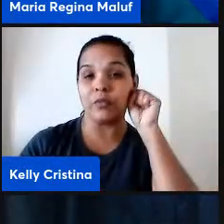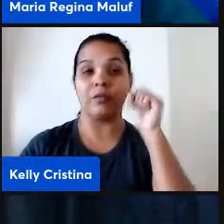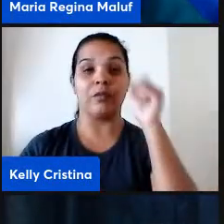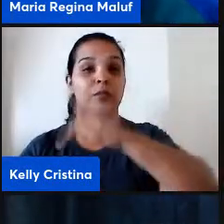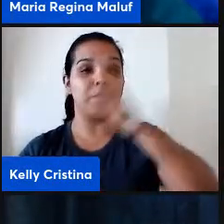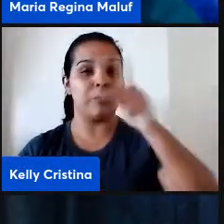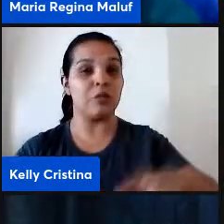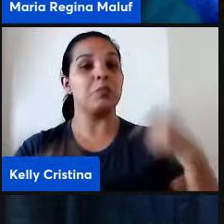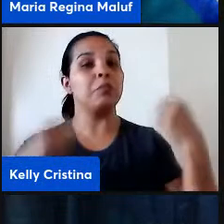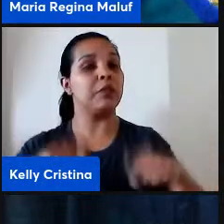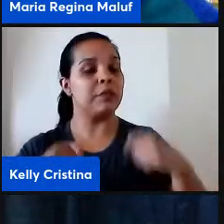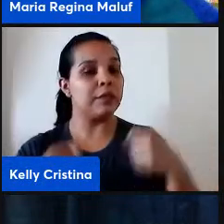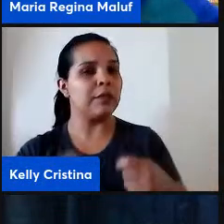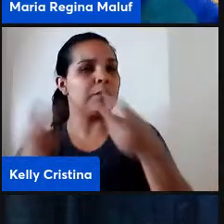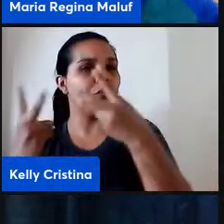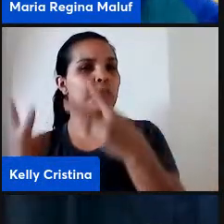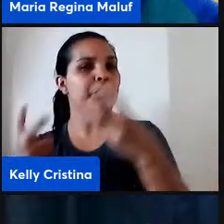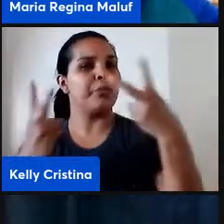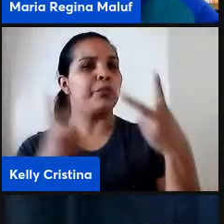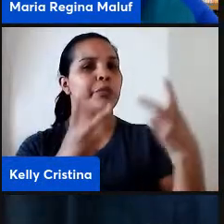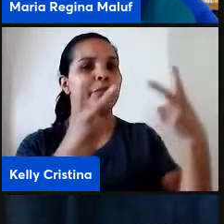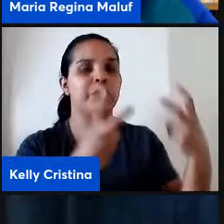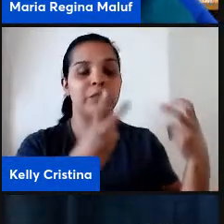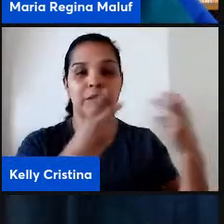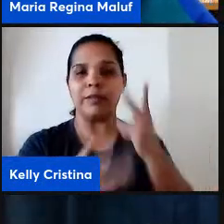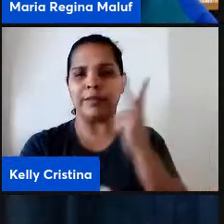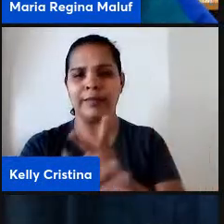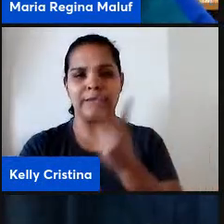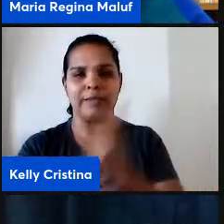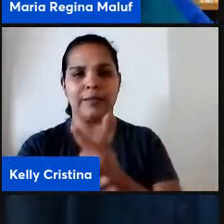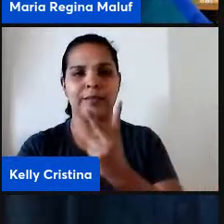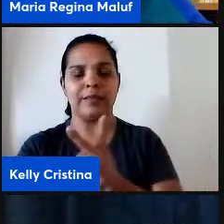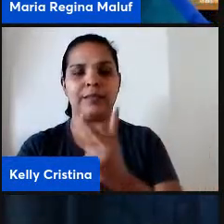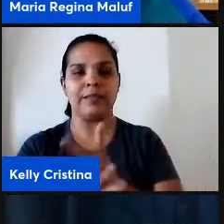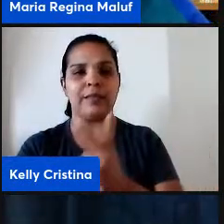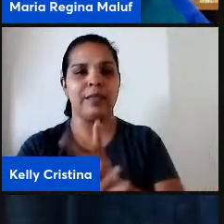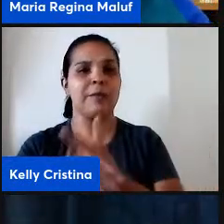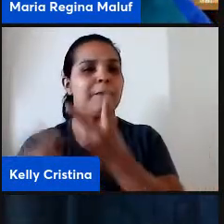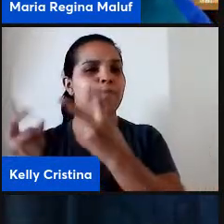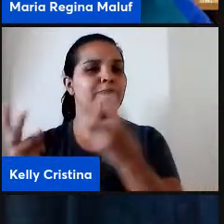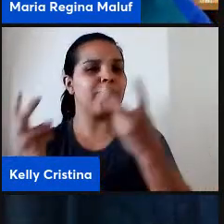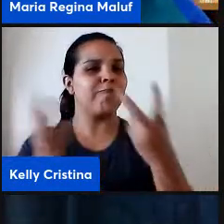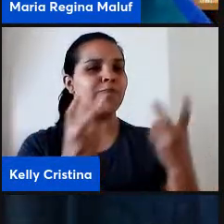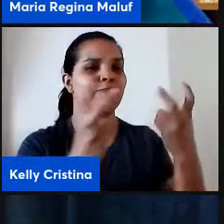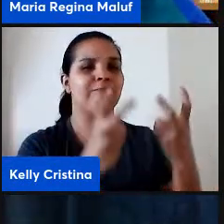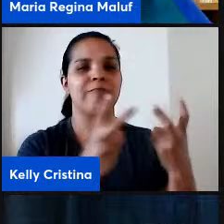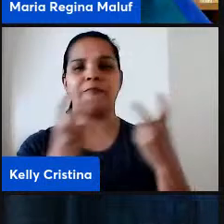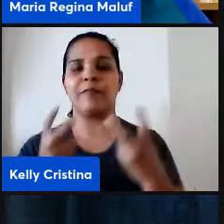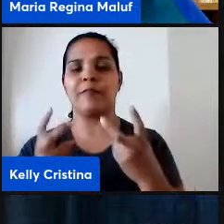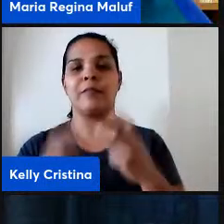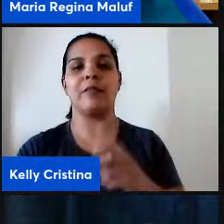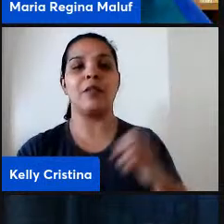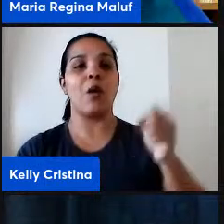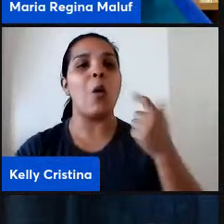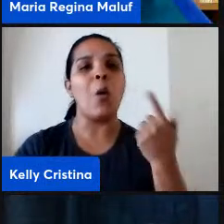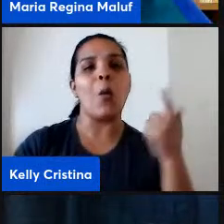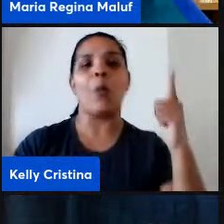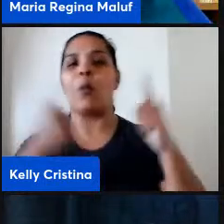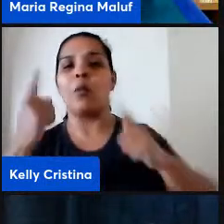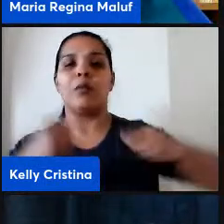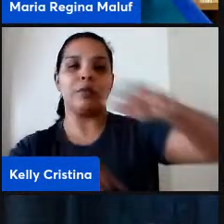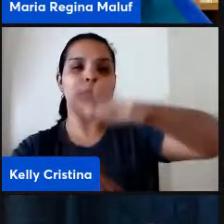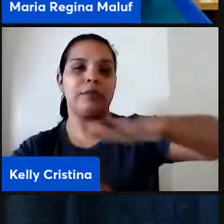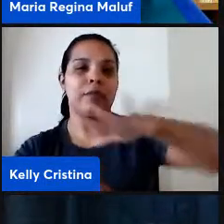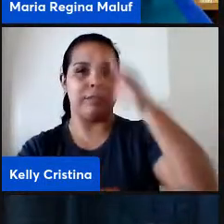que ouvir, né? Quer dizer, nós estamos aí constantemente nos ouvindo, né? Outras áreas, outros campos do